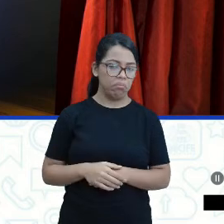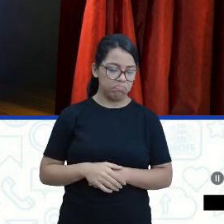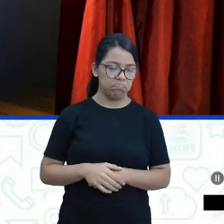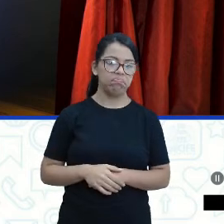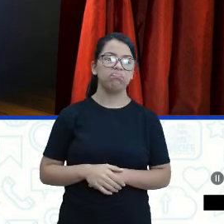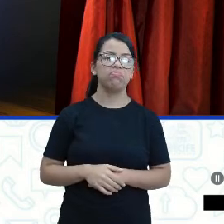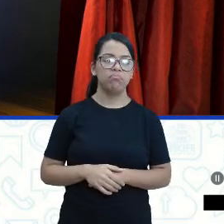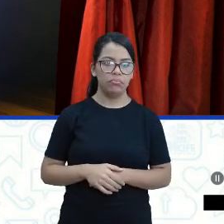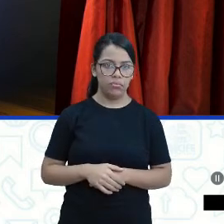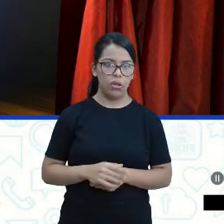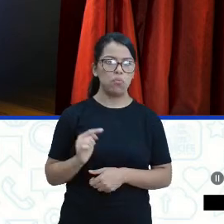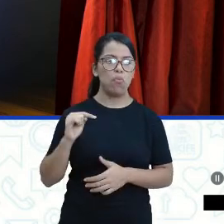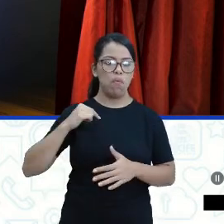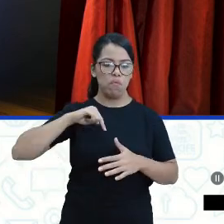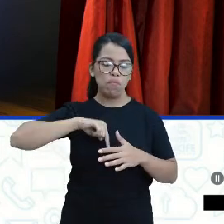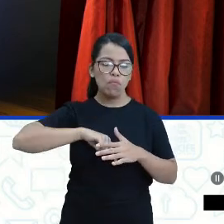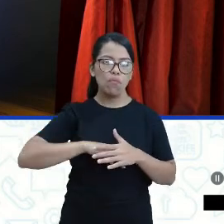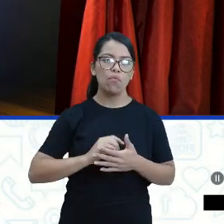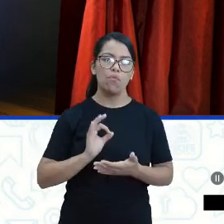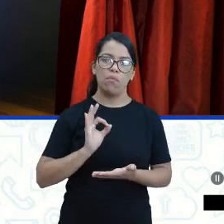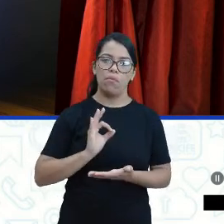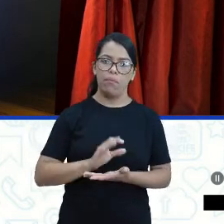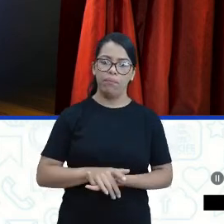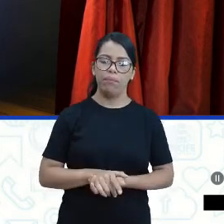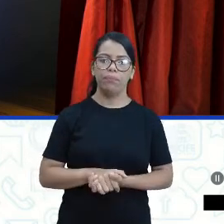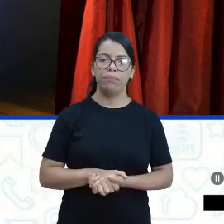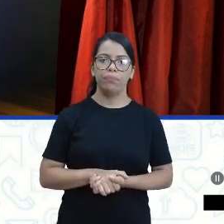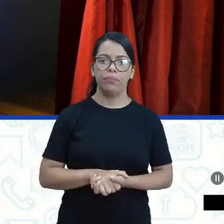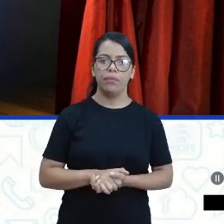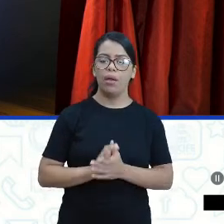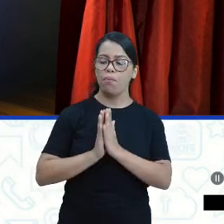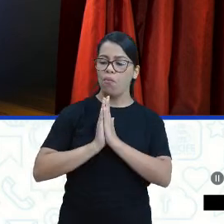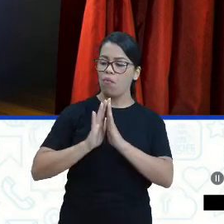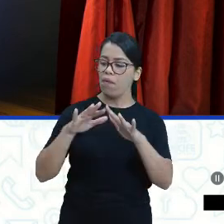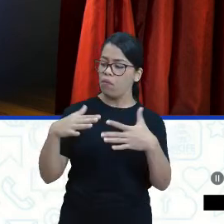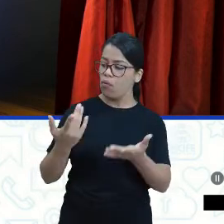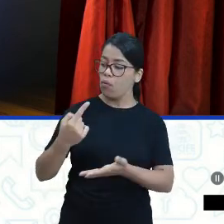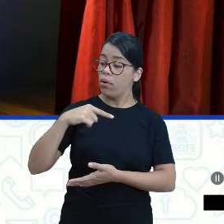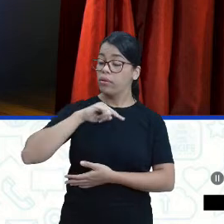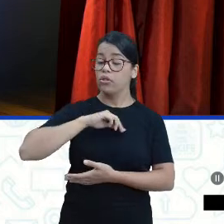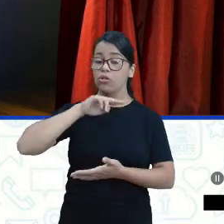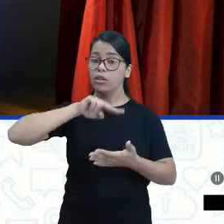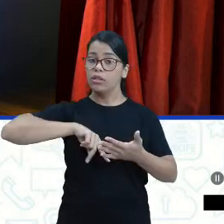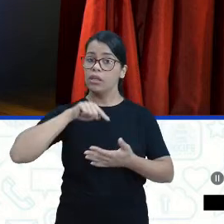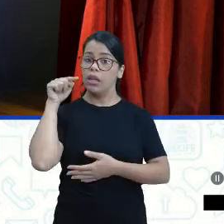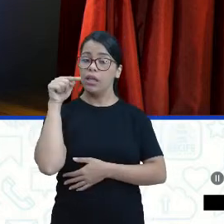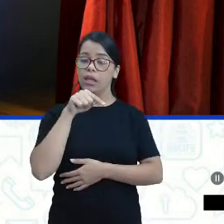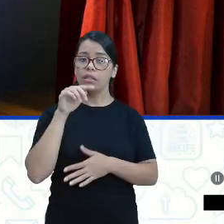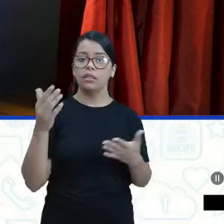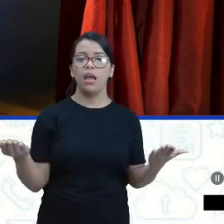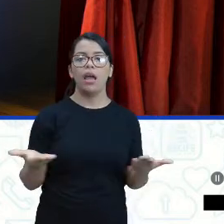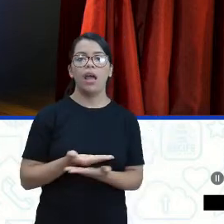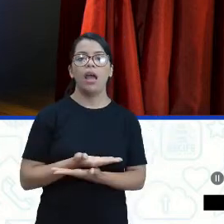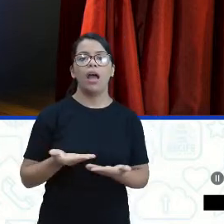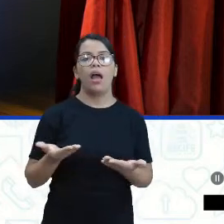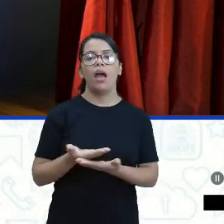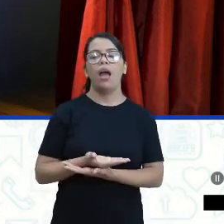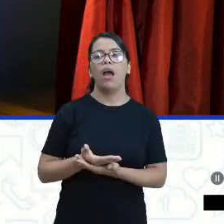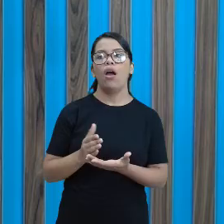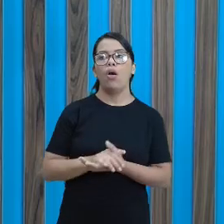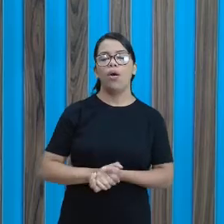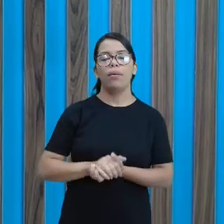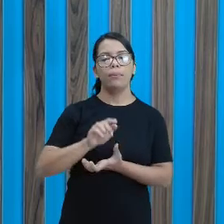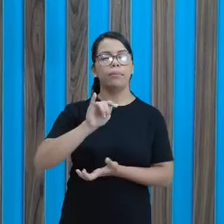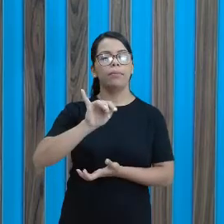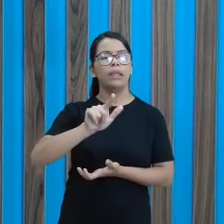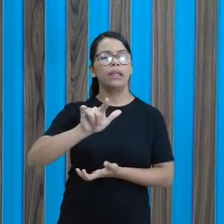Professor Gilson, por favor, quando a gente lê esse provérbio, agora Billy vai fechar no senhor. E o senhor vai me